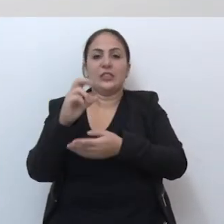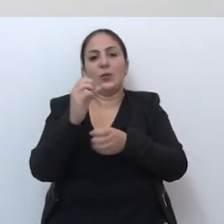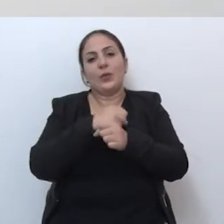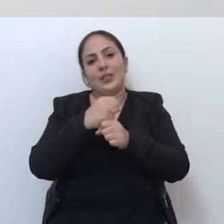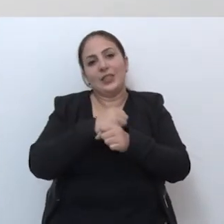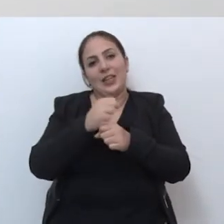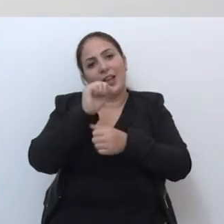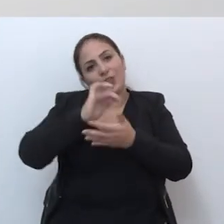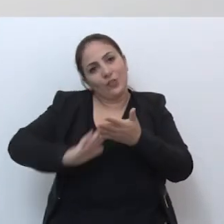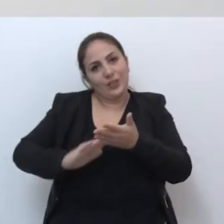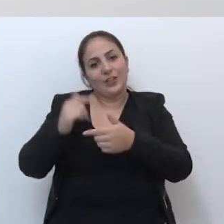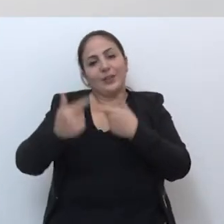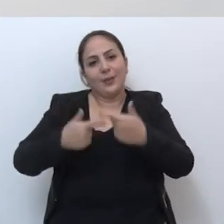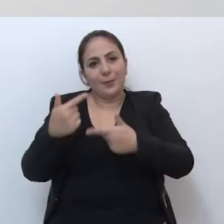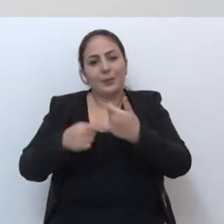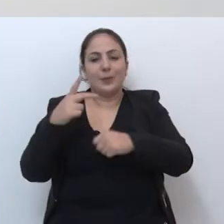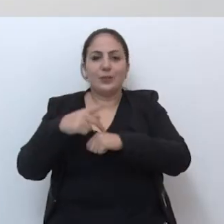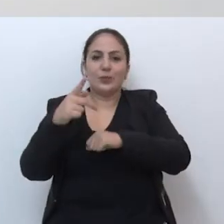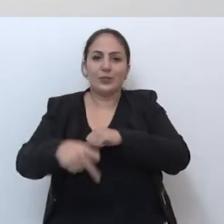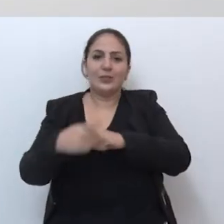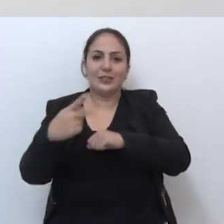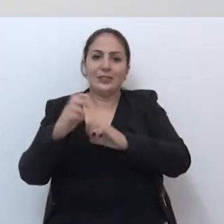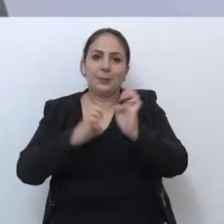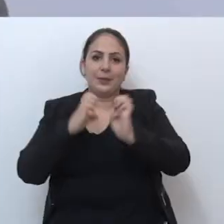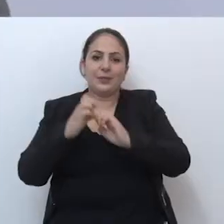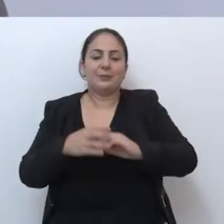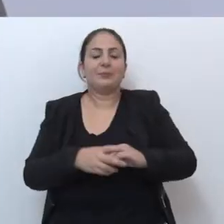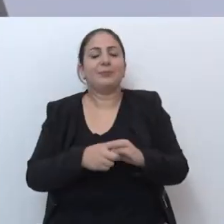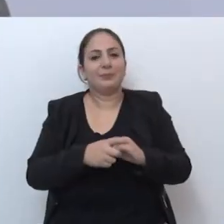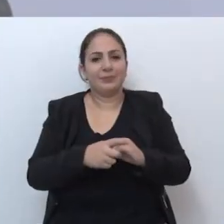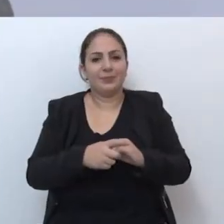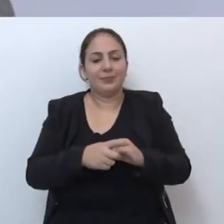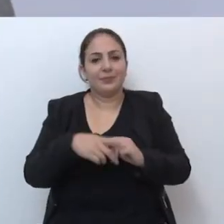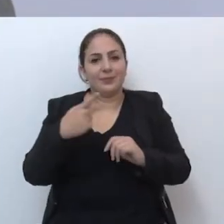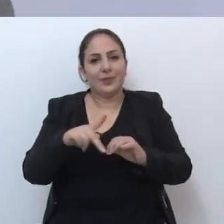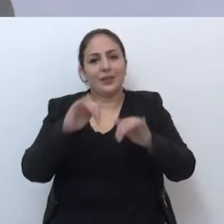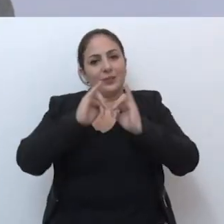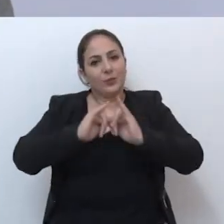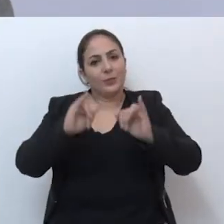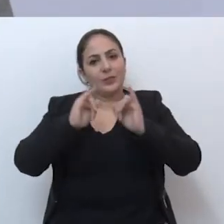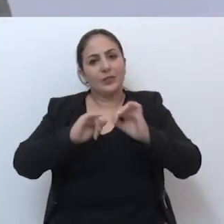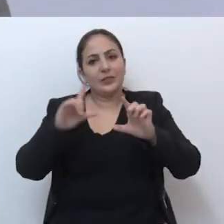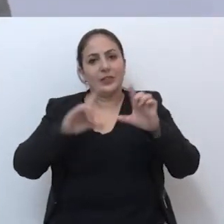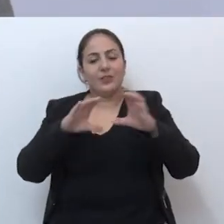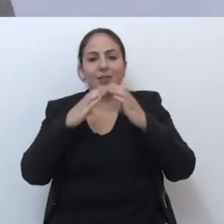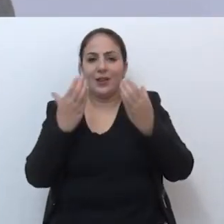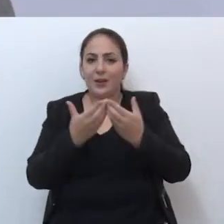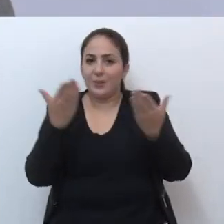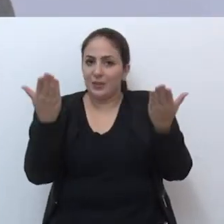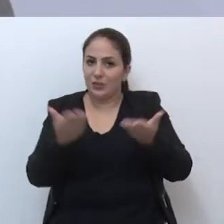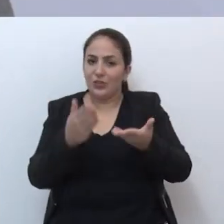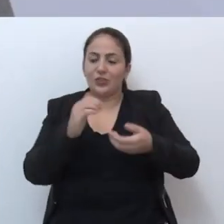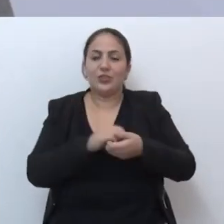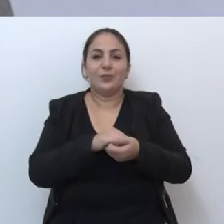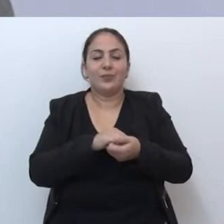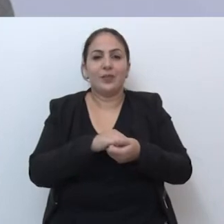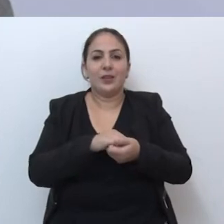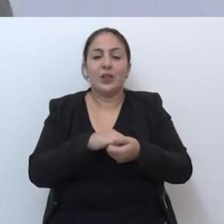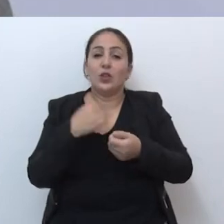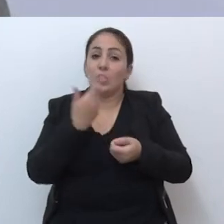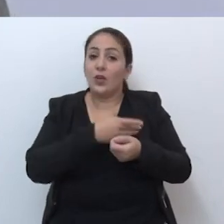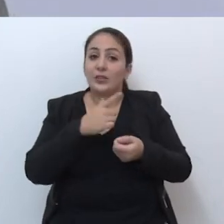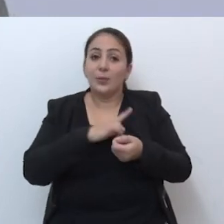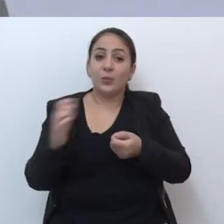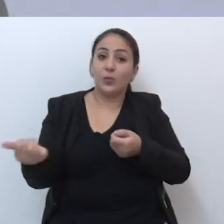anos de atividade e de trabalho em Passo Fundo dessa empresa. E estas foram as informações do Jornal da Câmara de hoje.